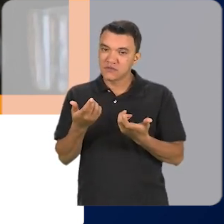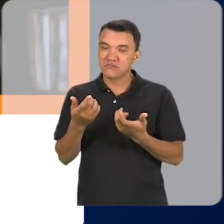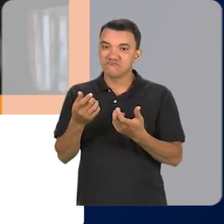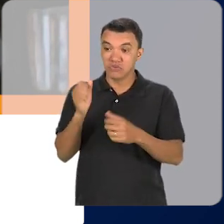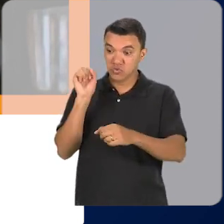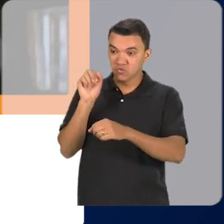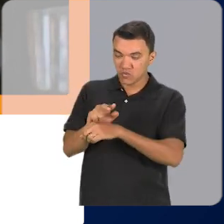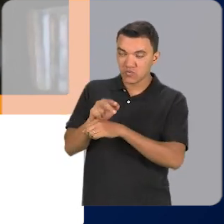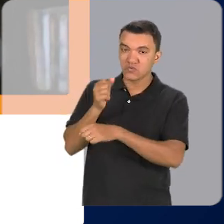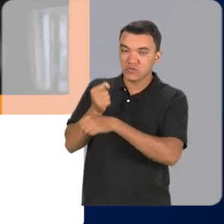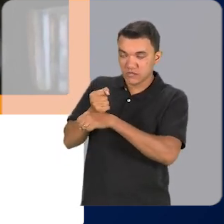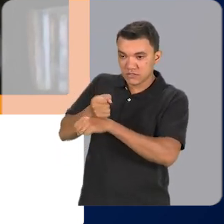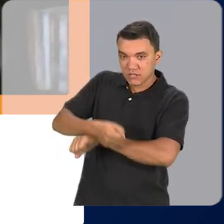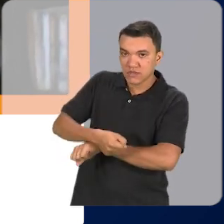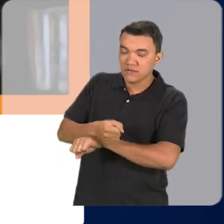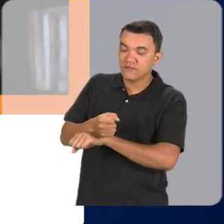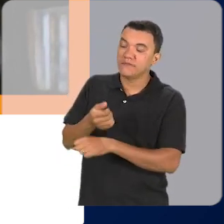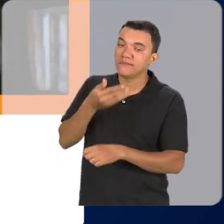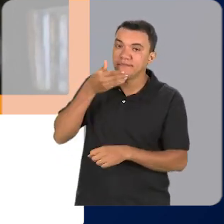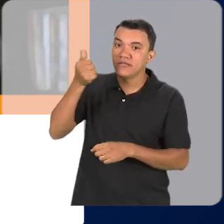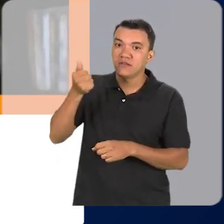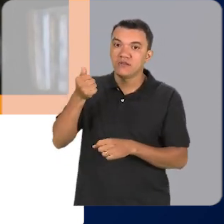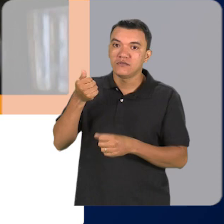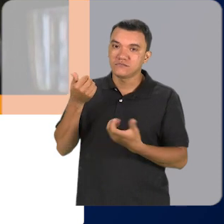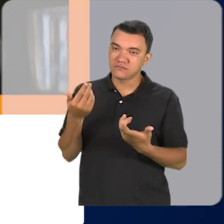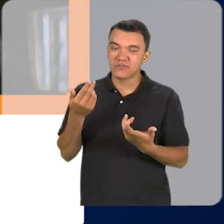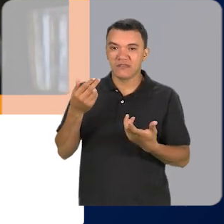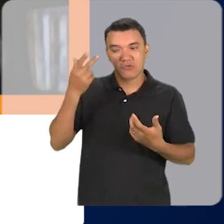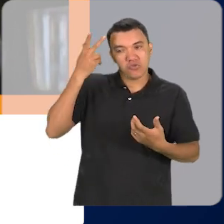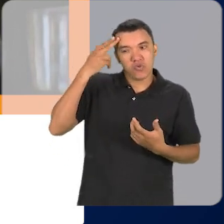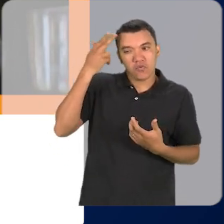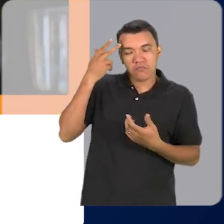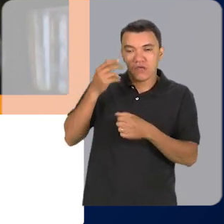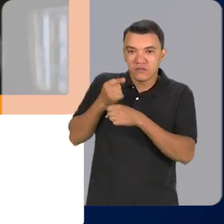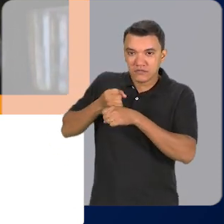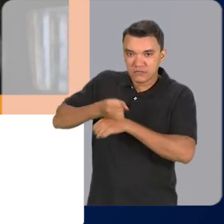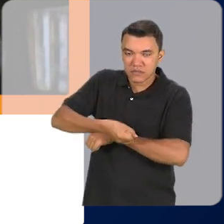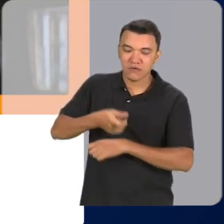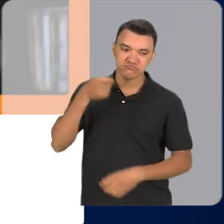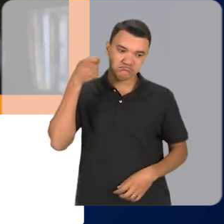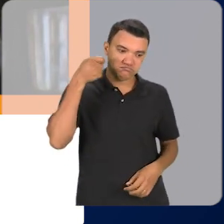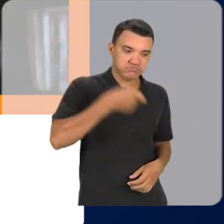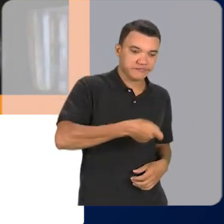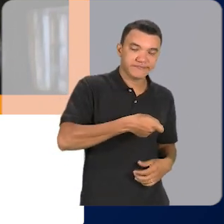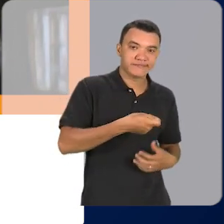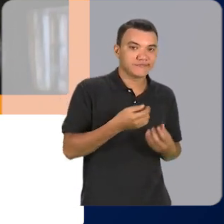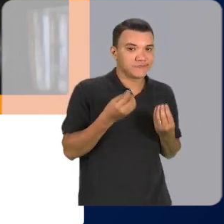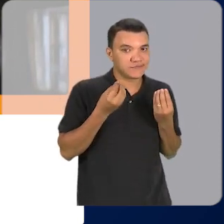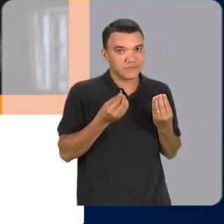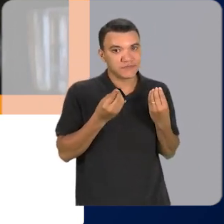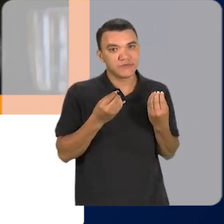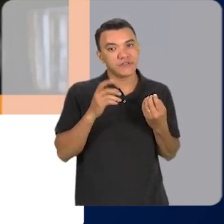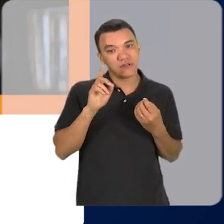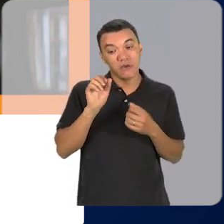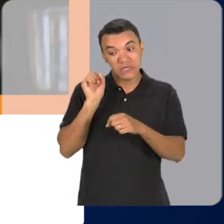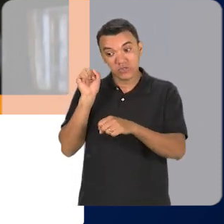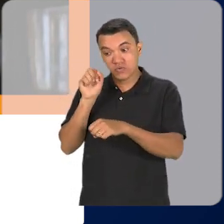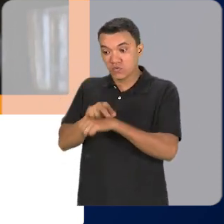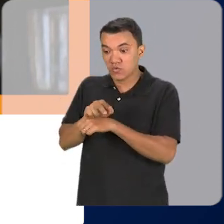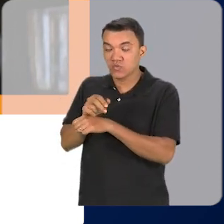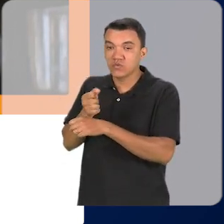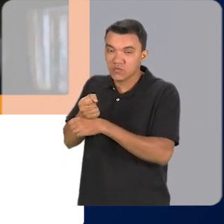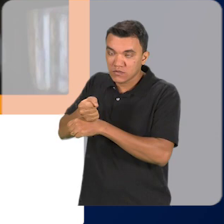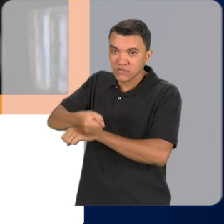termo escravizados, né, que é para não naturalizar uma situação que foi realmente imposta, né, uma condição que foi imposta a esses sujeitos